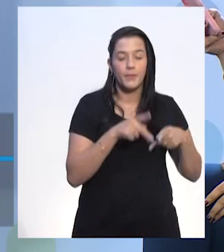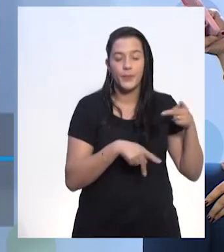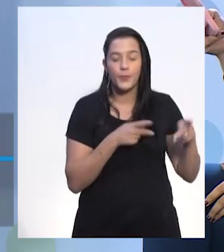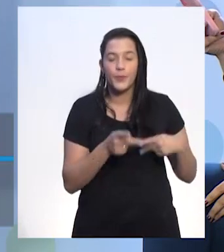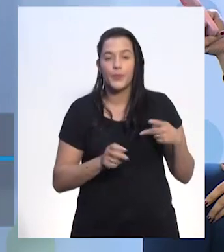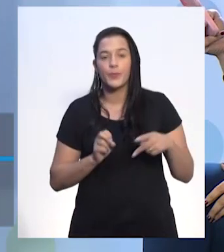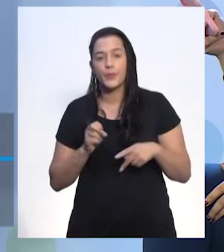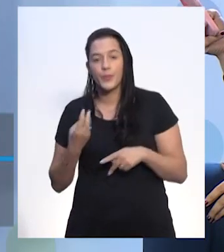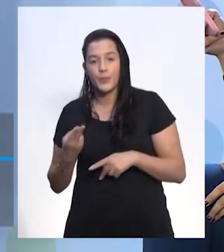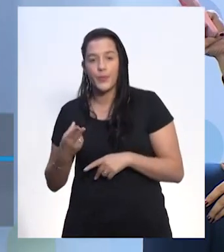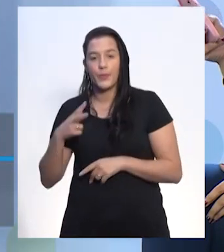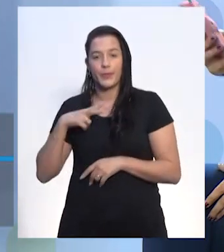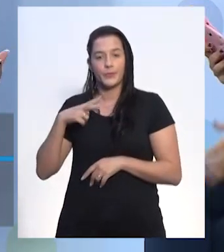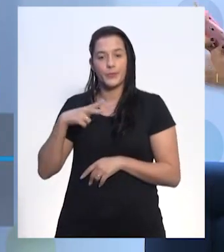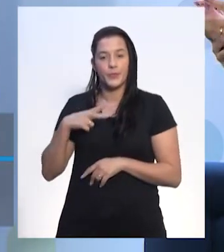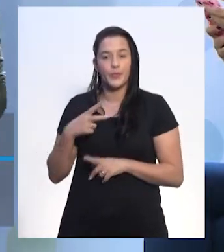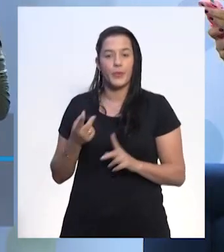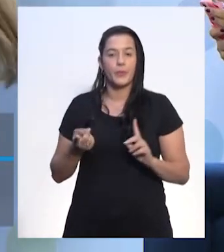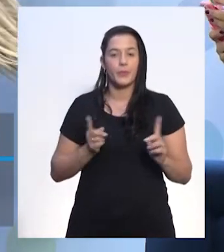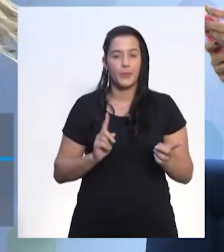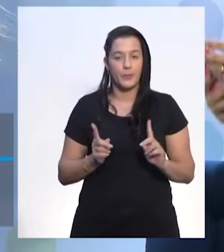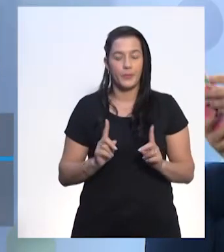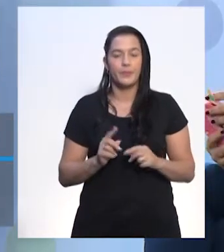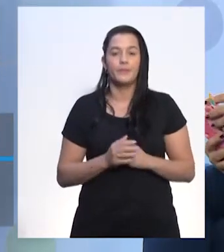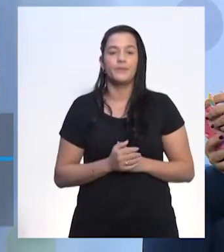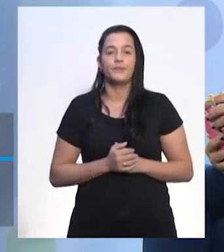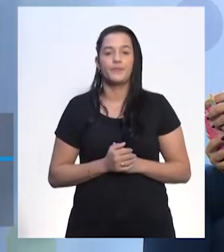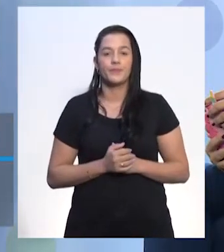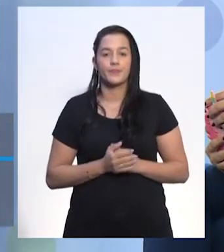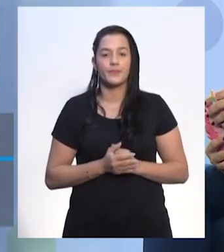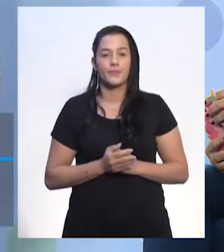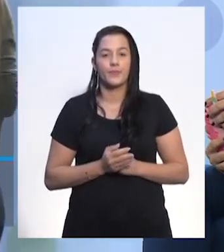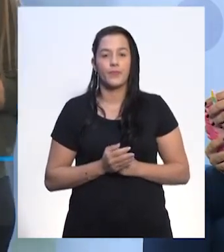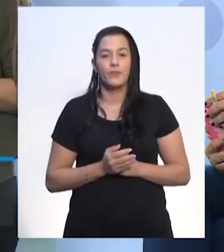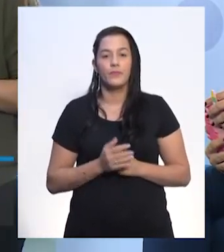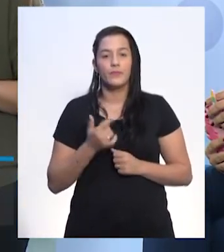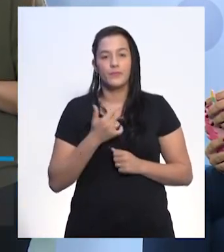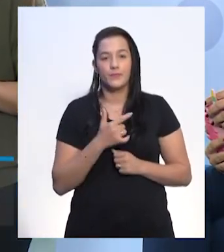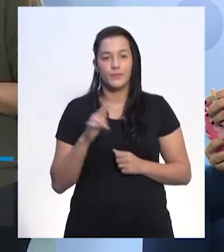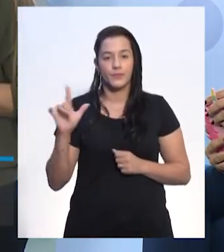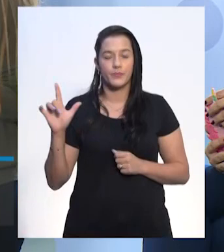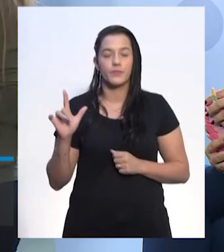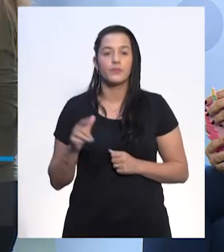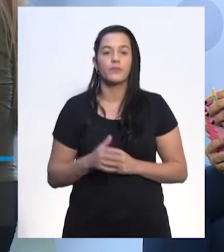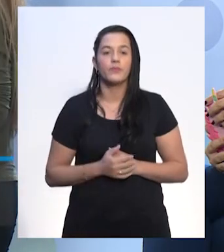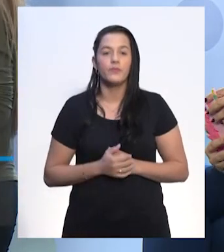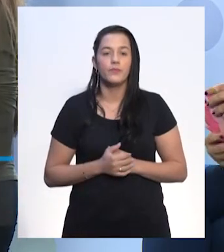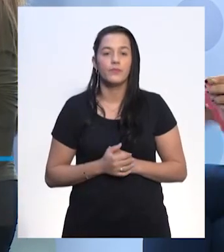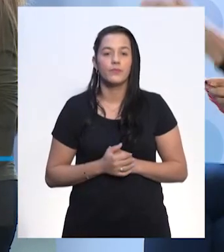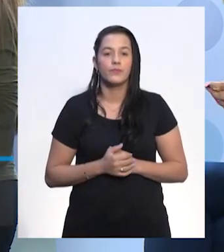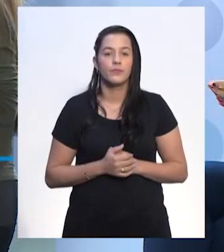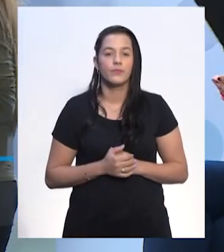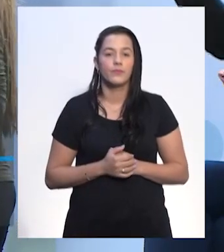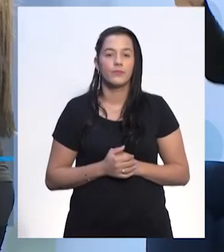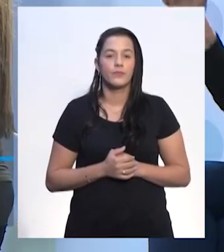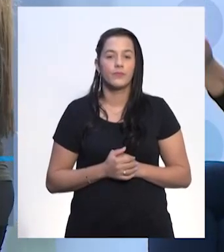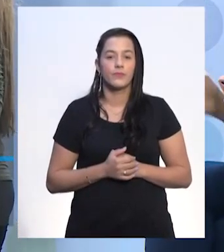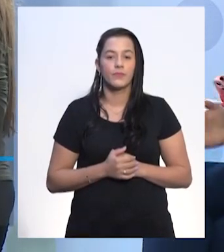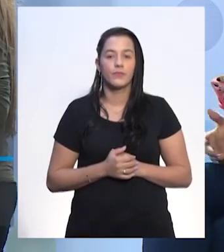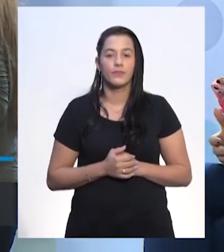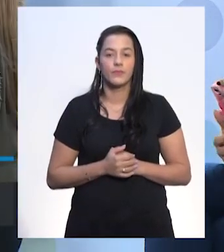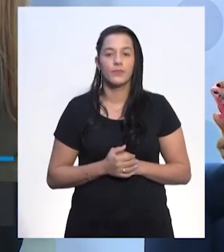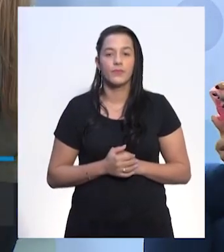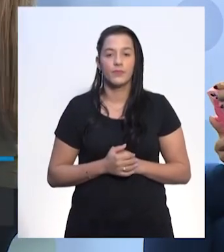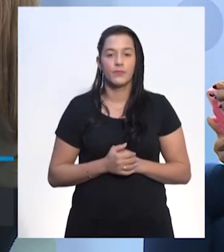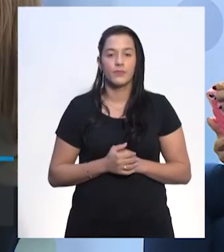essas discussões elas seguirem, certo? Certíssimo. Vamos passar para a próxima, por favor? Acho que você tem que fazer Eu assim, que tenho que Mara.